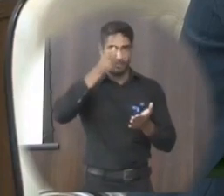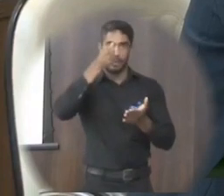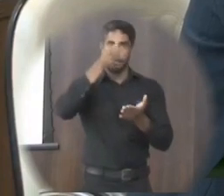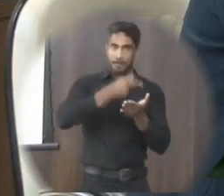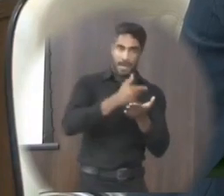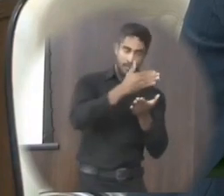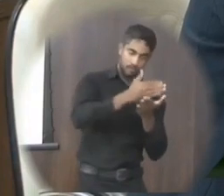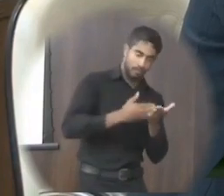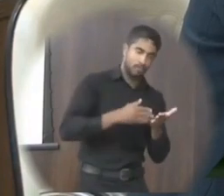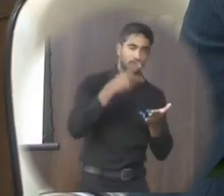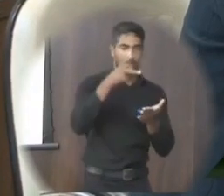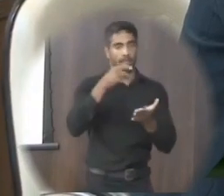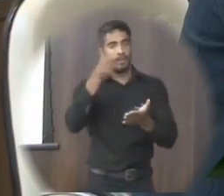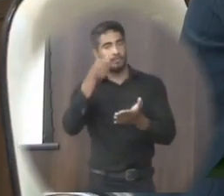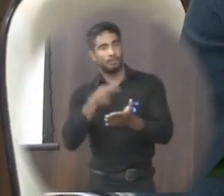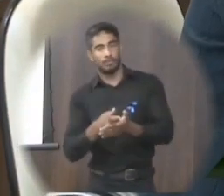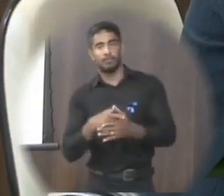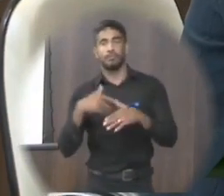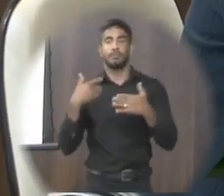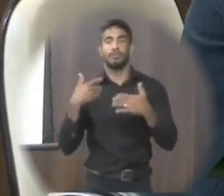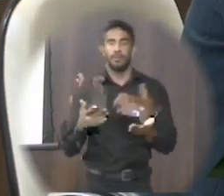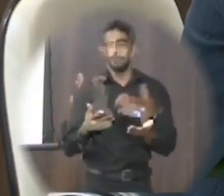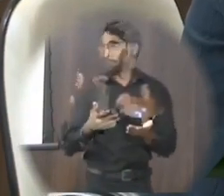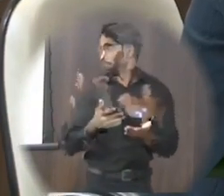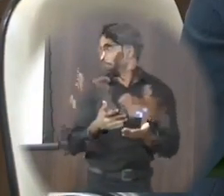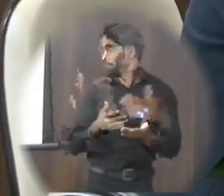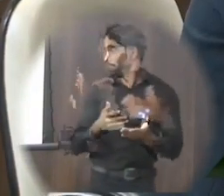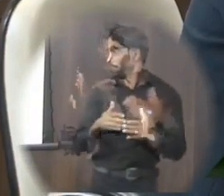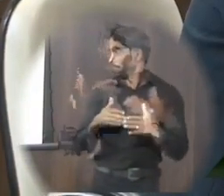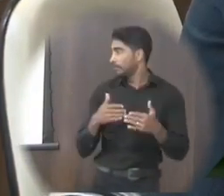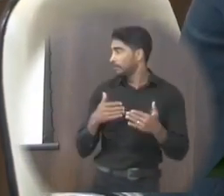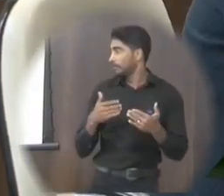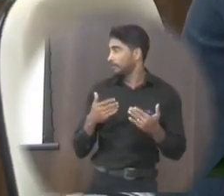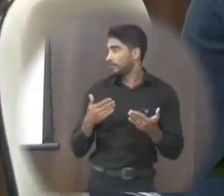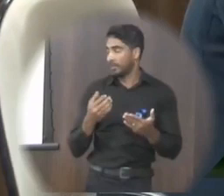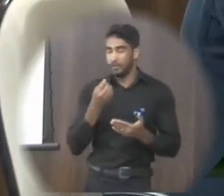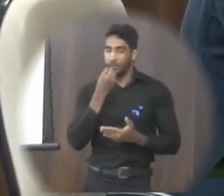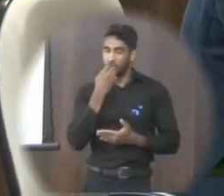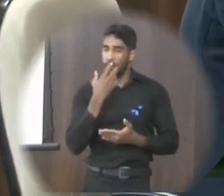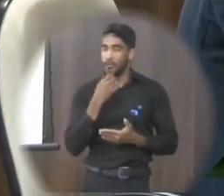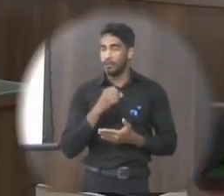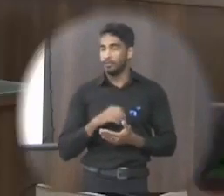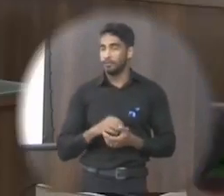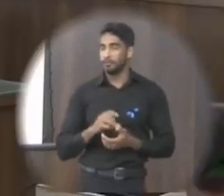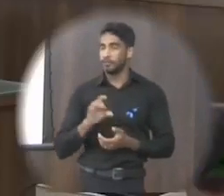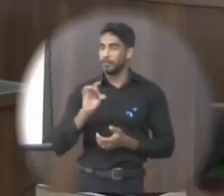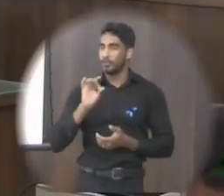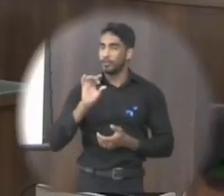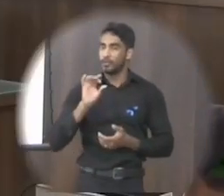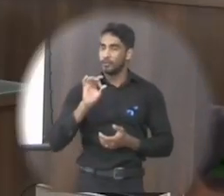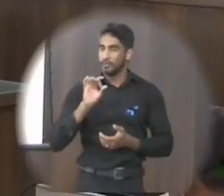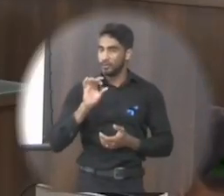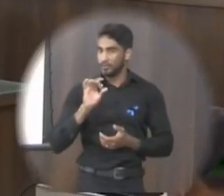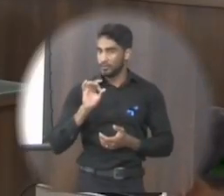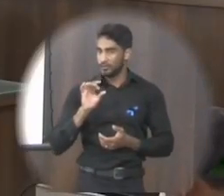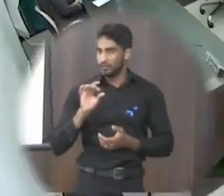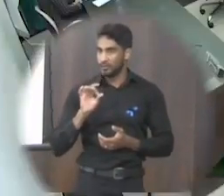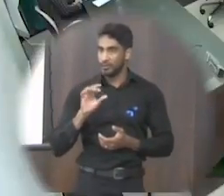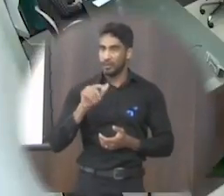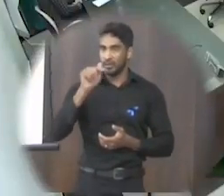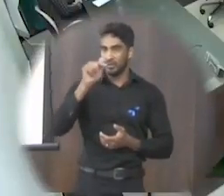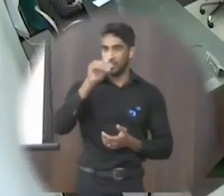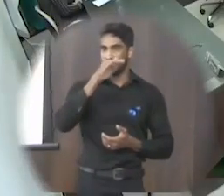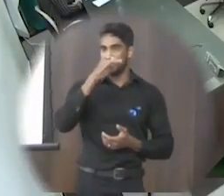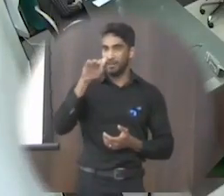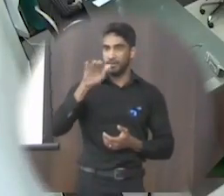pagar um pouco para ele também. Então, para ele, não, nesse caso aí, não foi ruim. Não. Só que a prefeitura limitou até